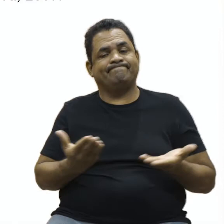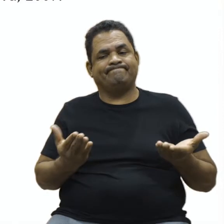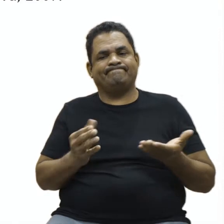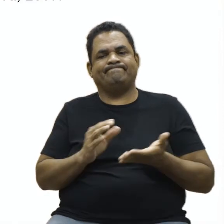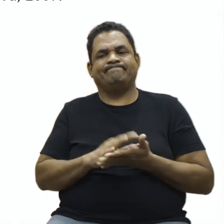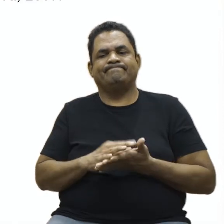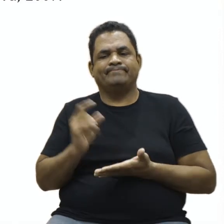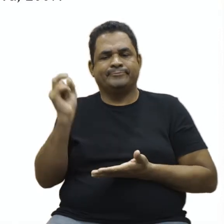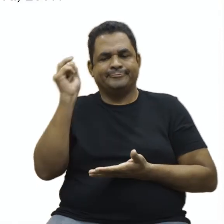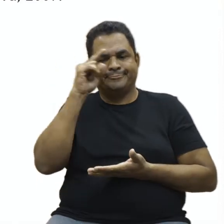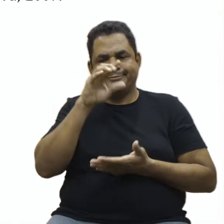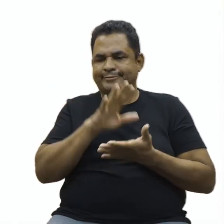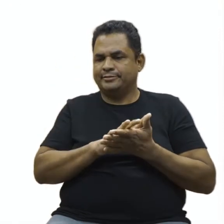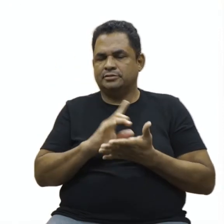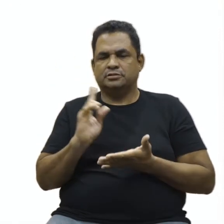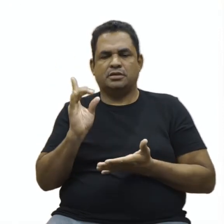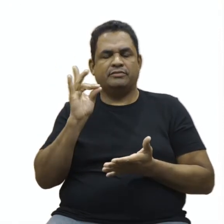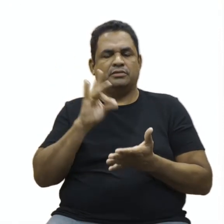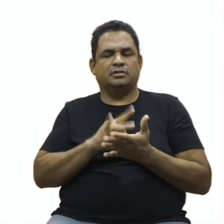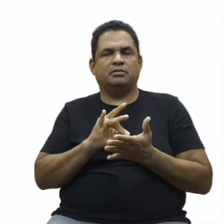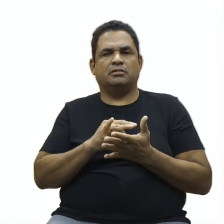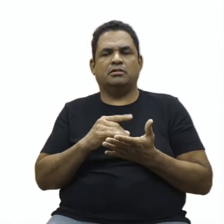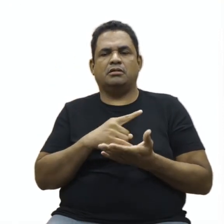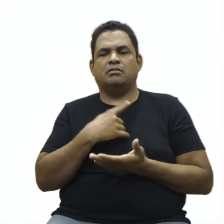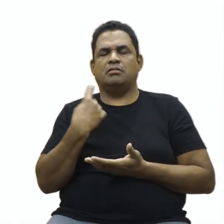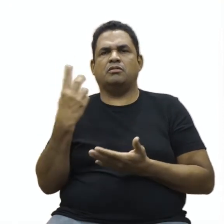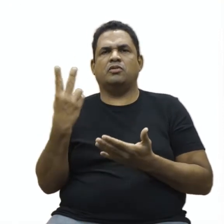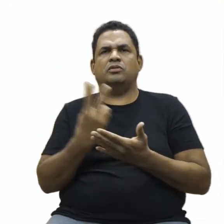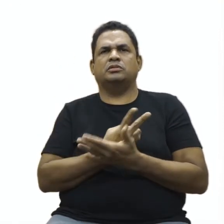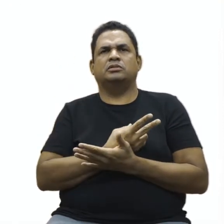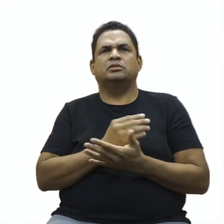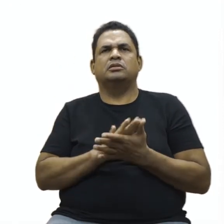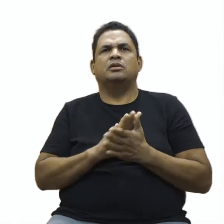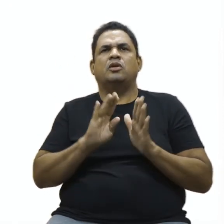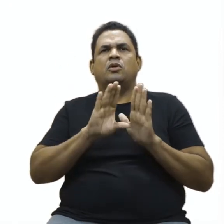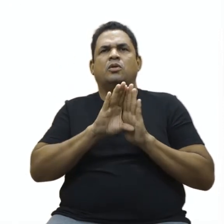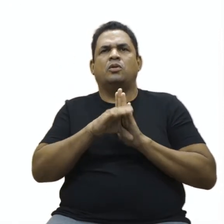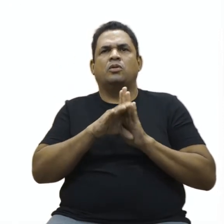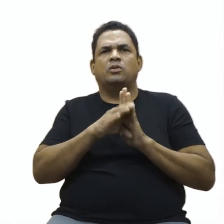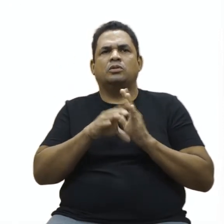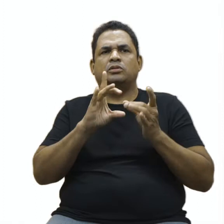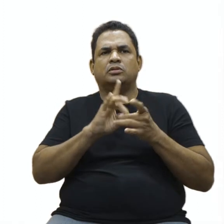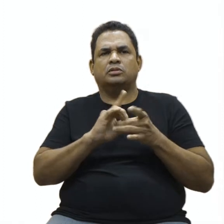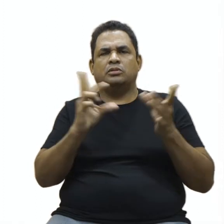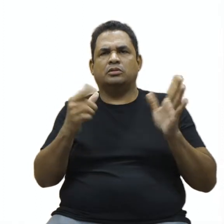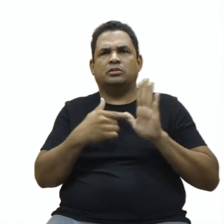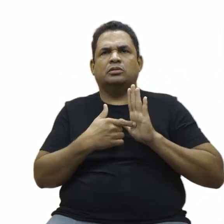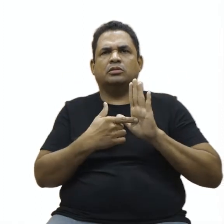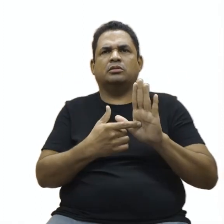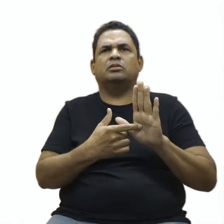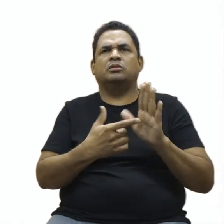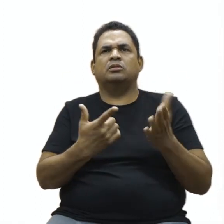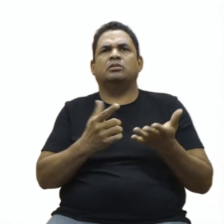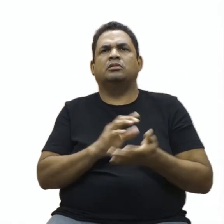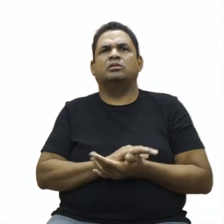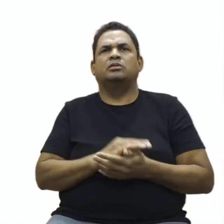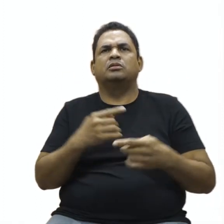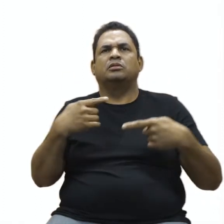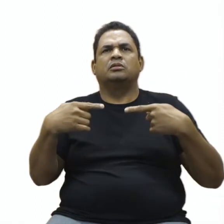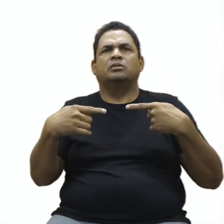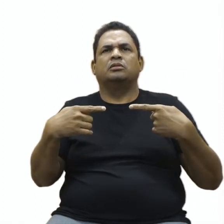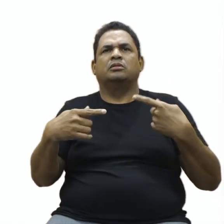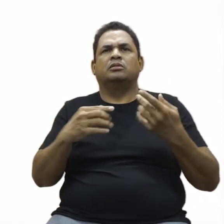isso não acontece, né? Bom, o conceito de democracia apresentado acima se relaciona diretamente